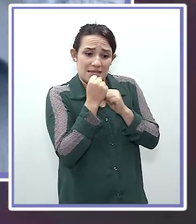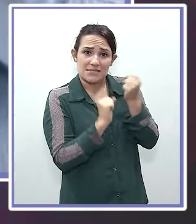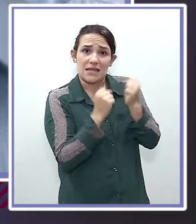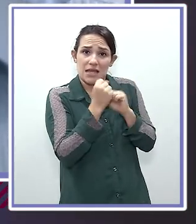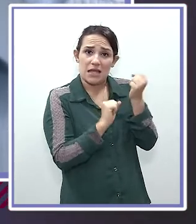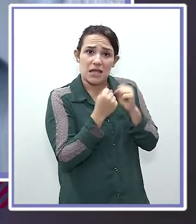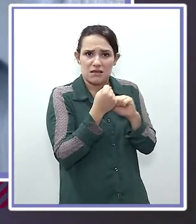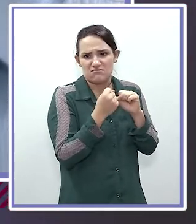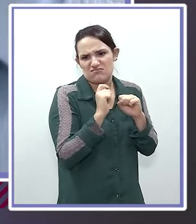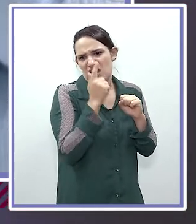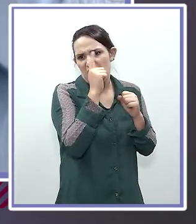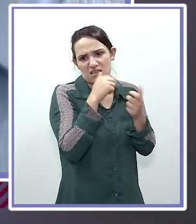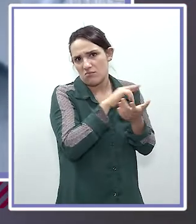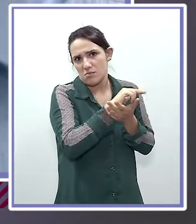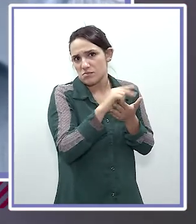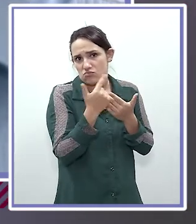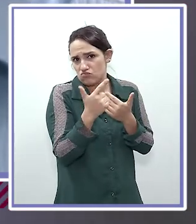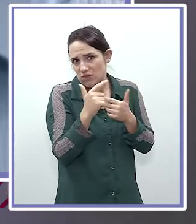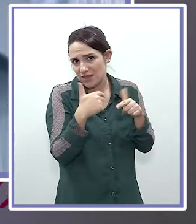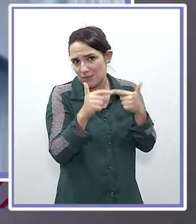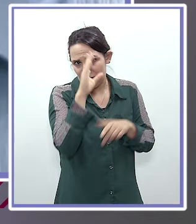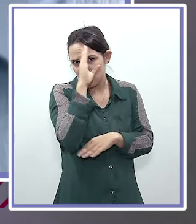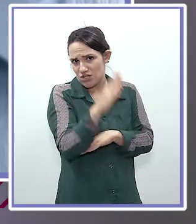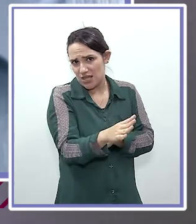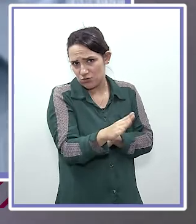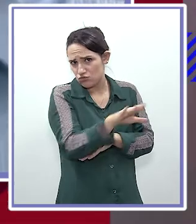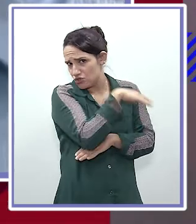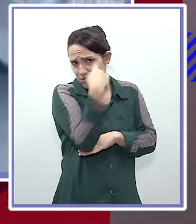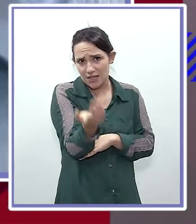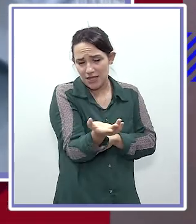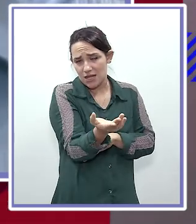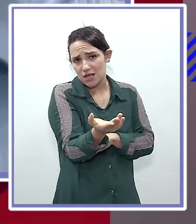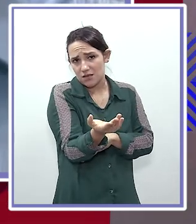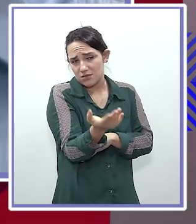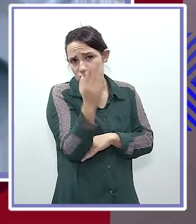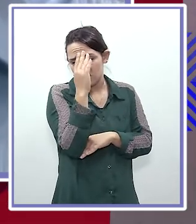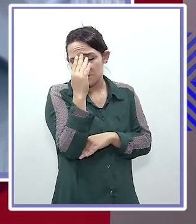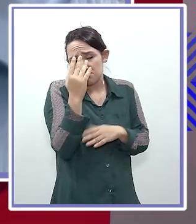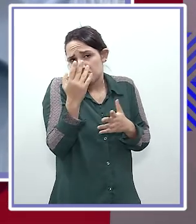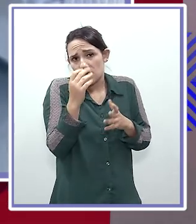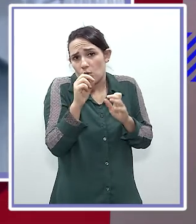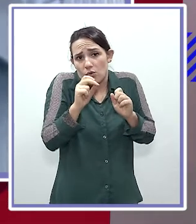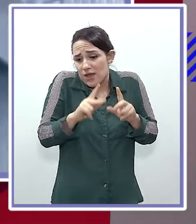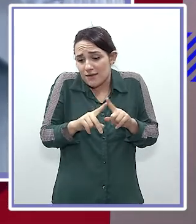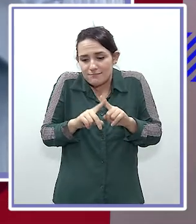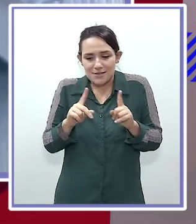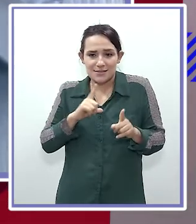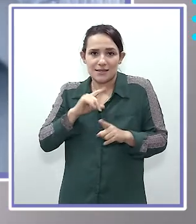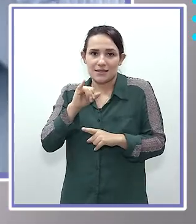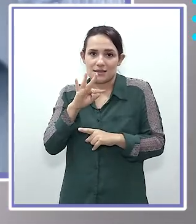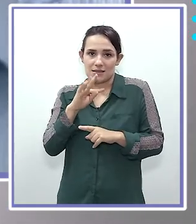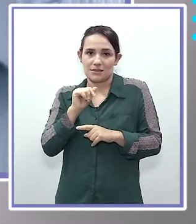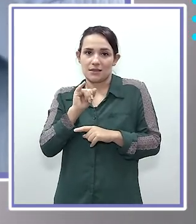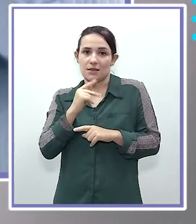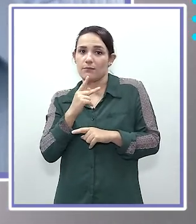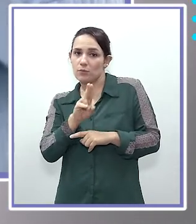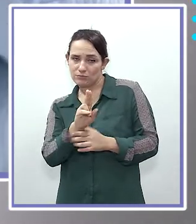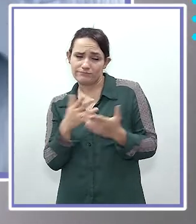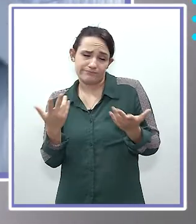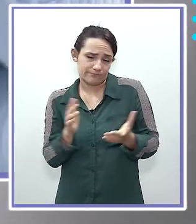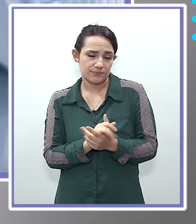funciona full-time. Mas, para além disso, eu acho que nós temos usinas no Mato Grosso do Sul que funcionam full-time. Então, nós temos